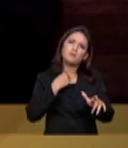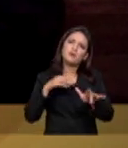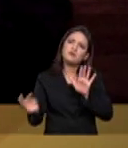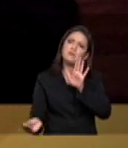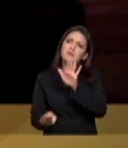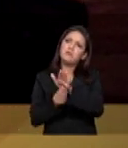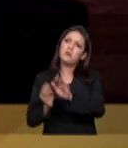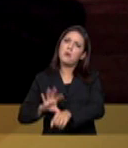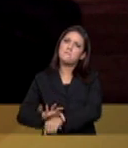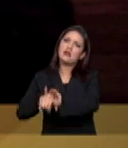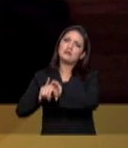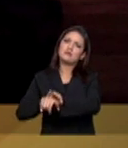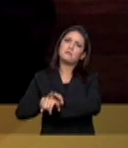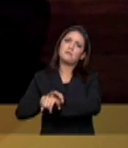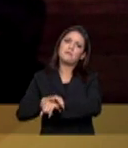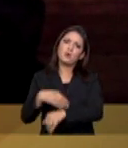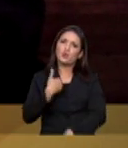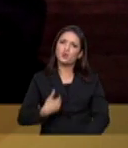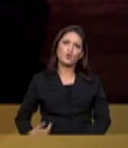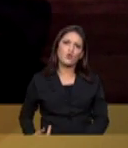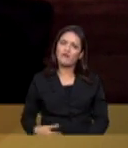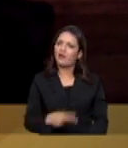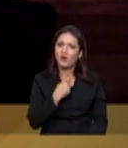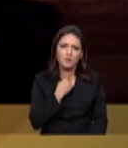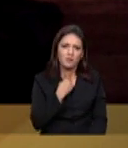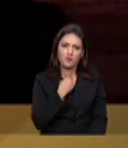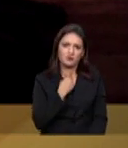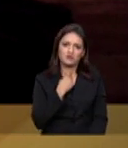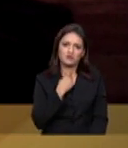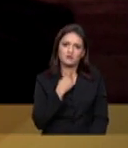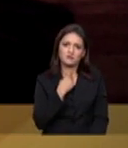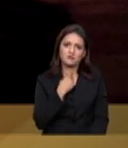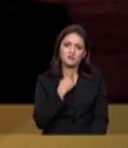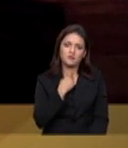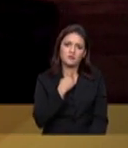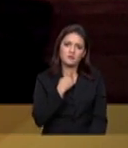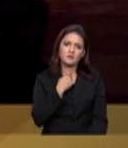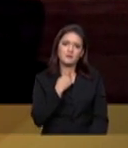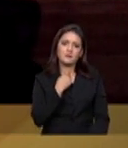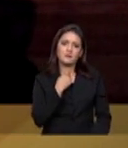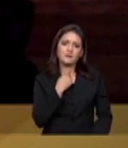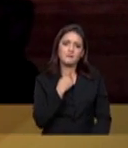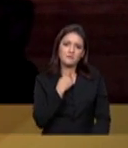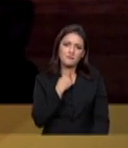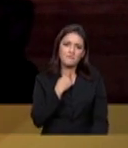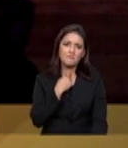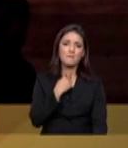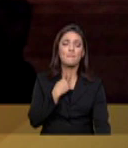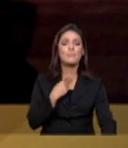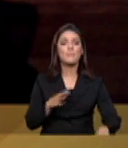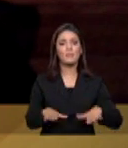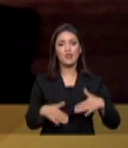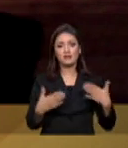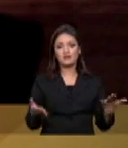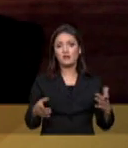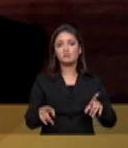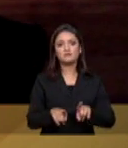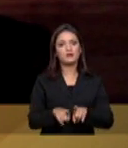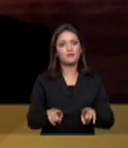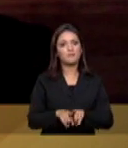portanto no o meu patrimônio estatal lá sempre e portanto não podem ter sido